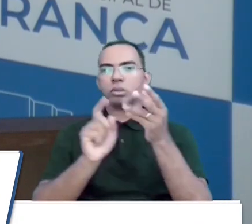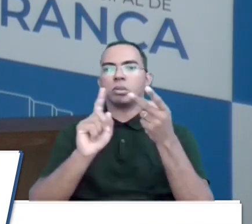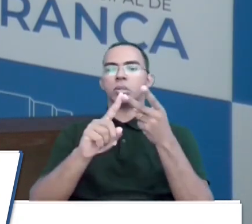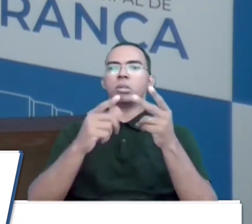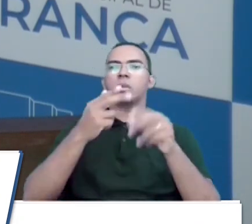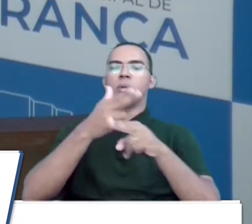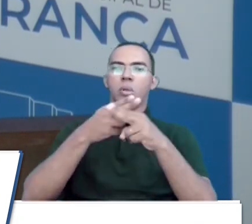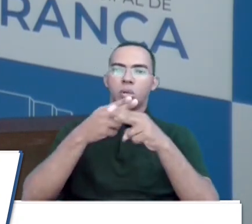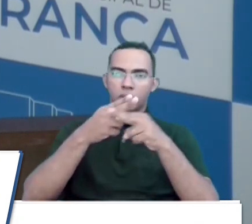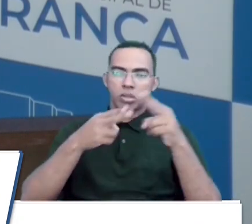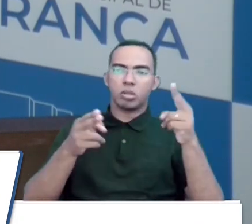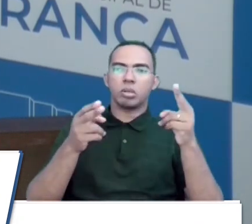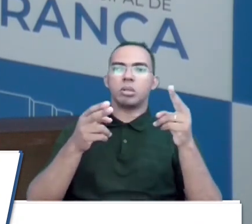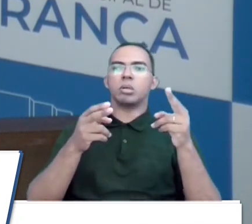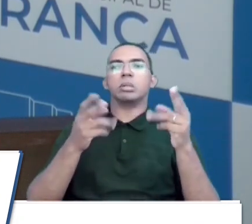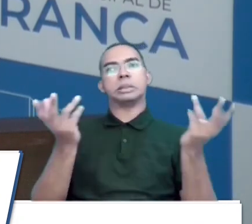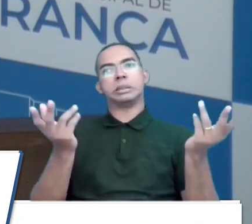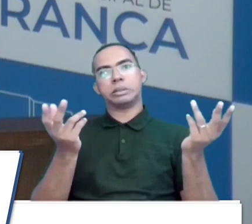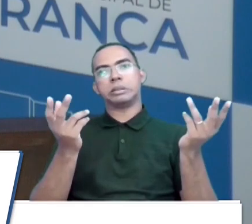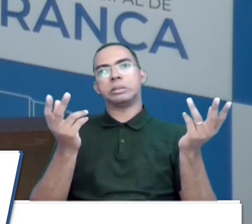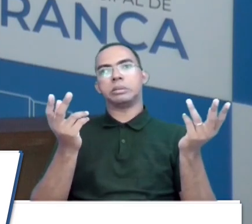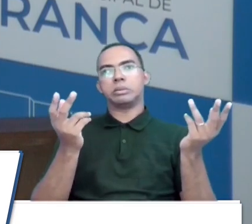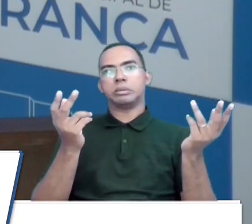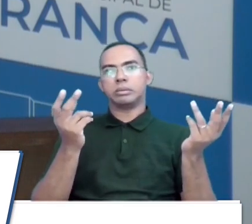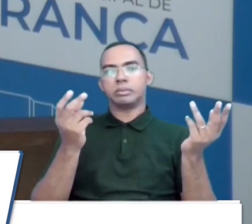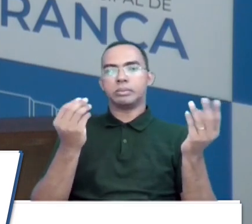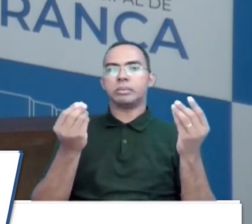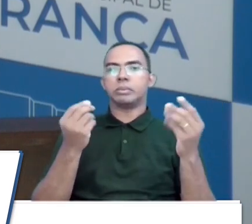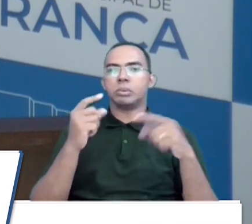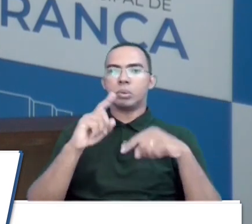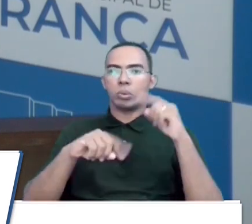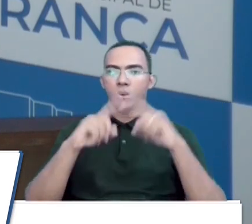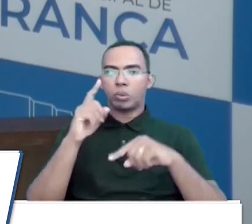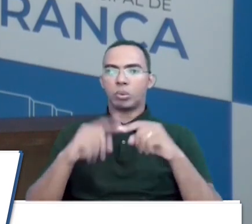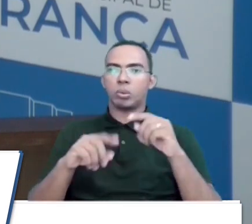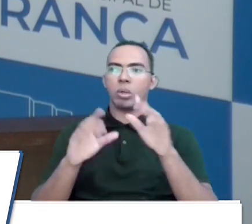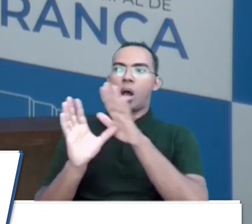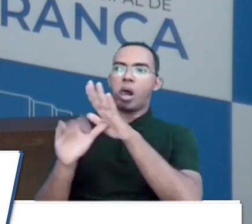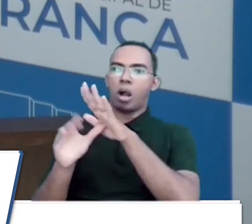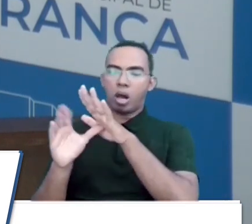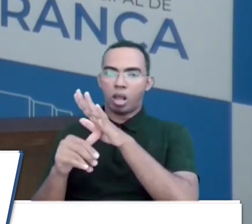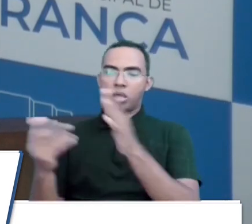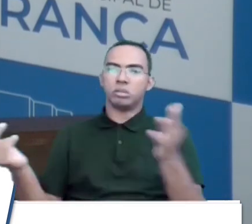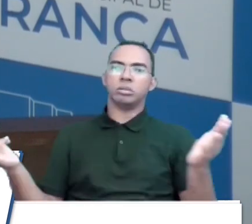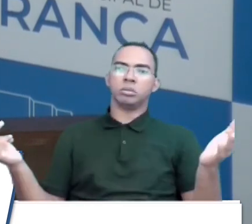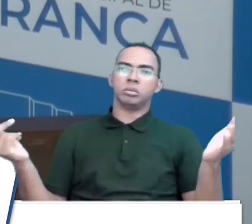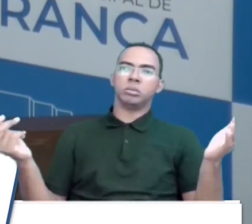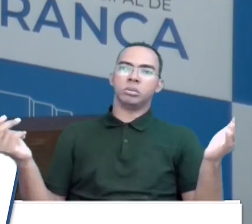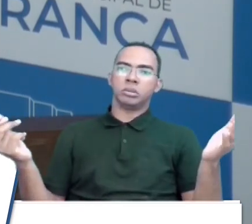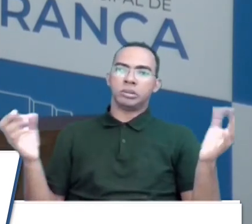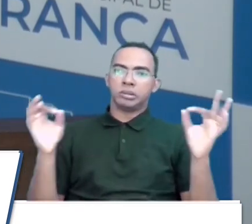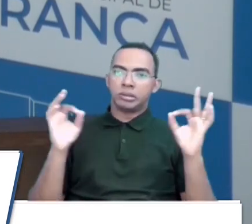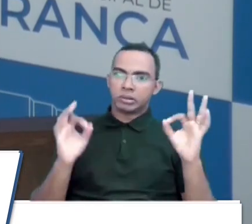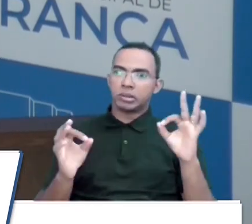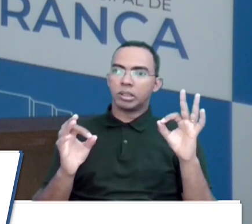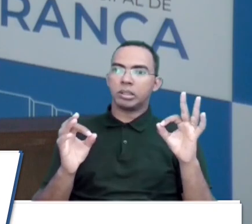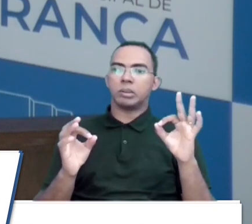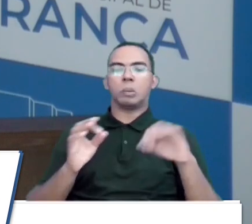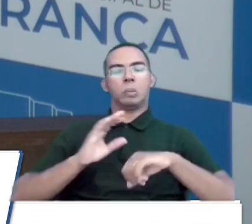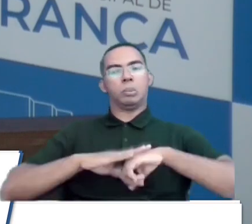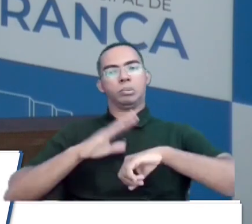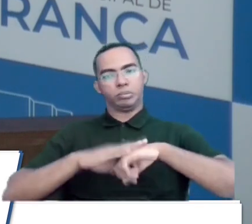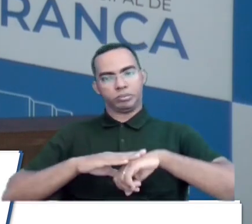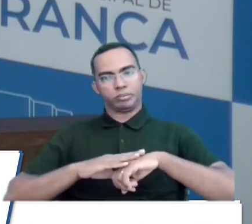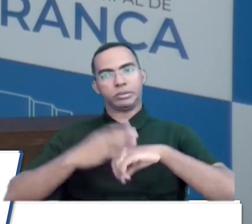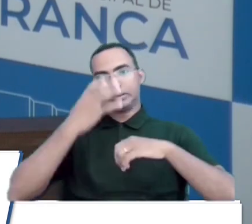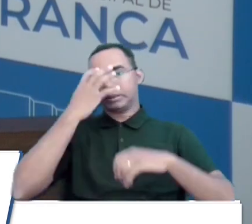faca, arma branca, né? Objetos de furto. Então, assim, é um caso muito